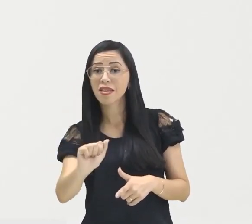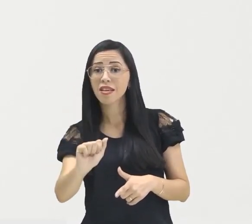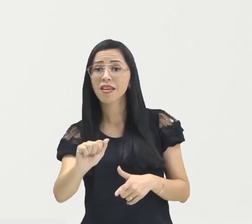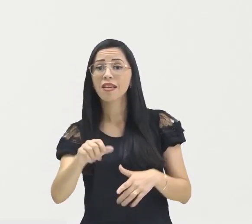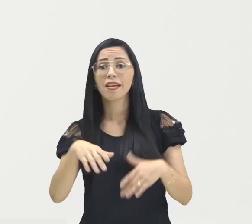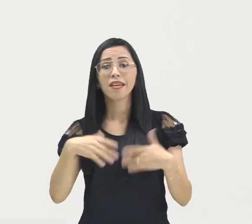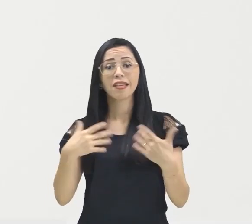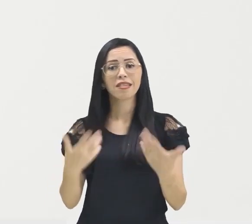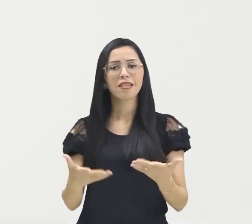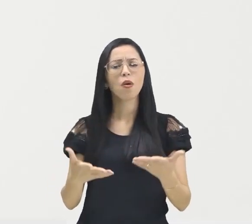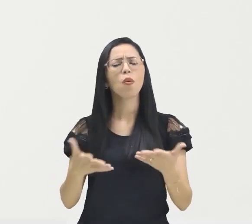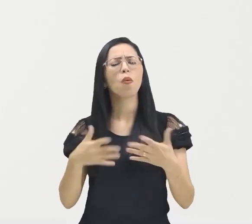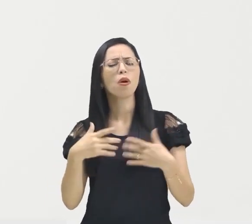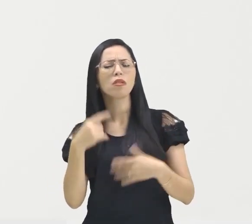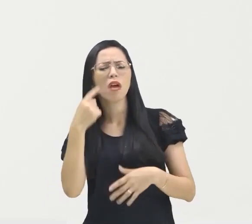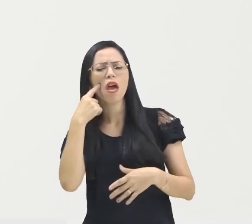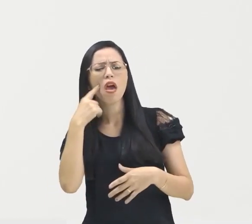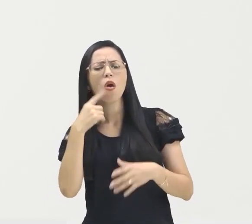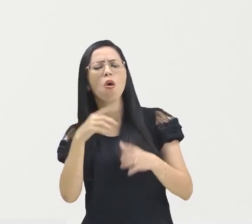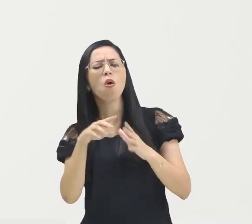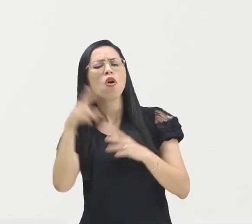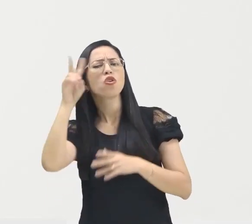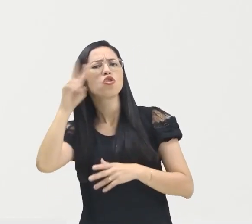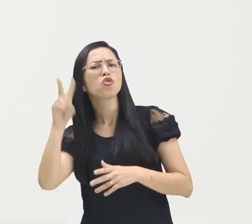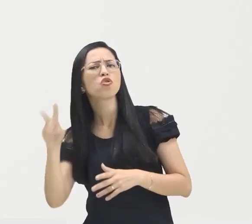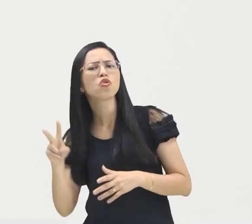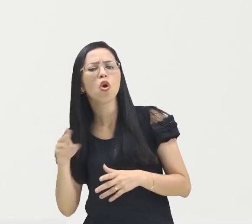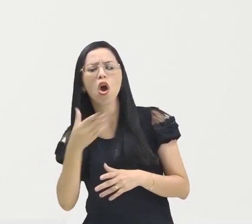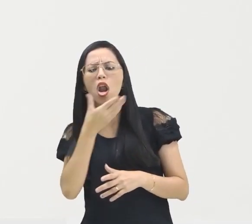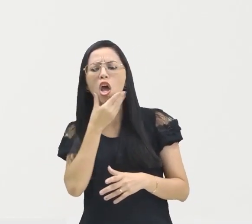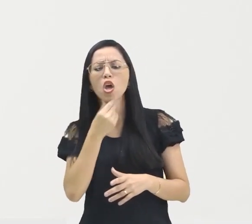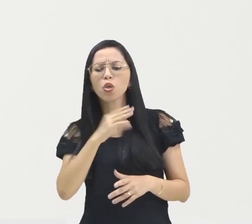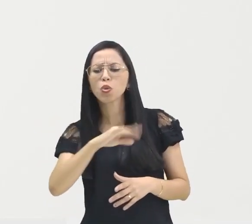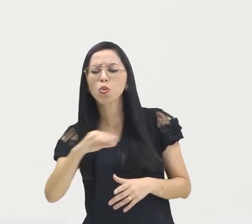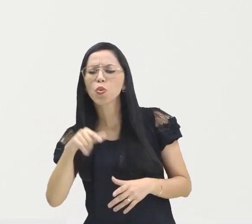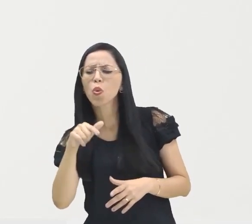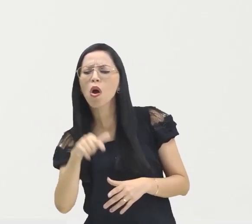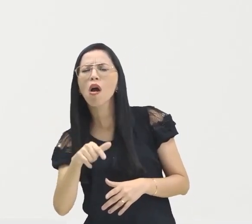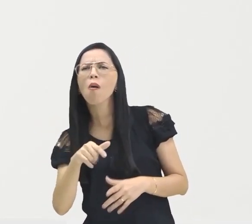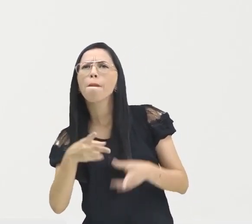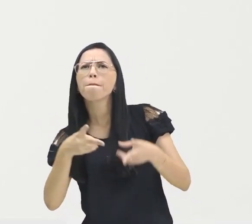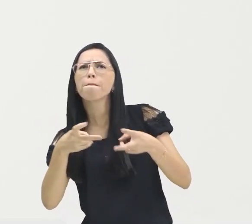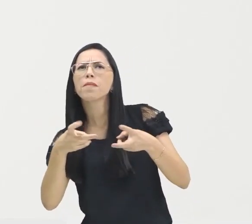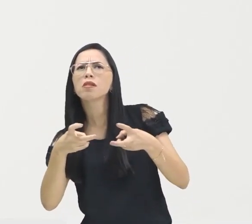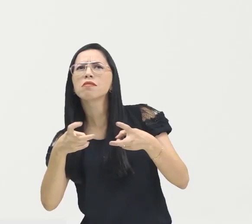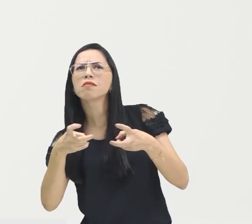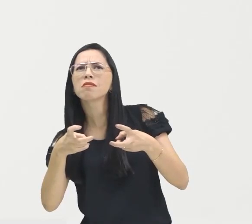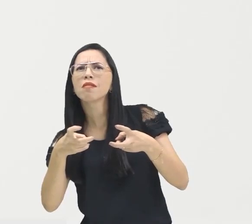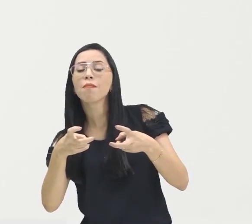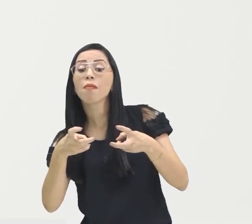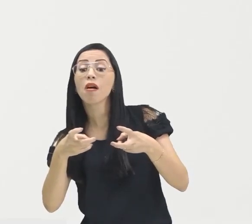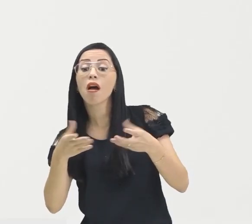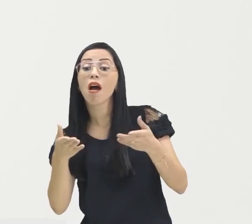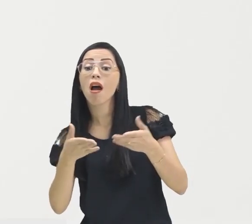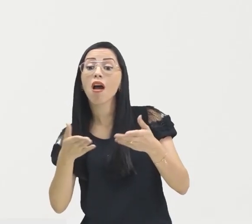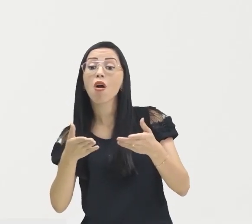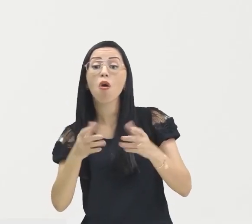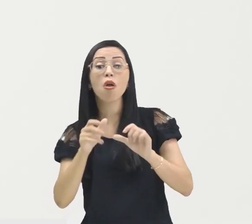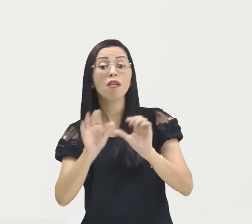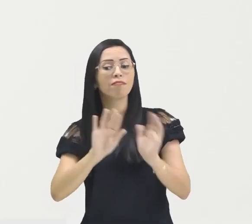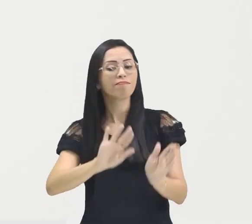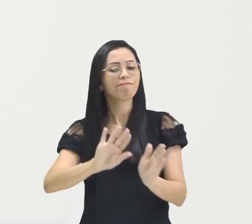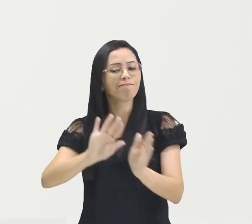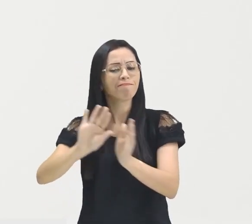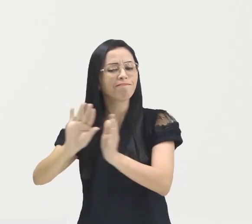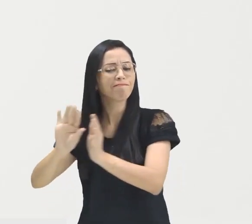presto atenção na história, parece assim que a história do João está acontecendo. Mas quando eu digo para vocês, gente, vamos parar aqui, agora vamos olhar para a estrutura. Vamos ver como é que